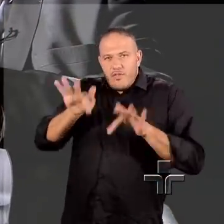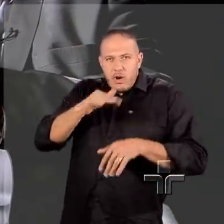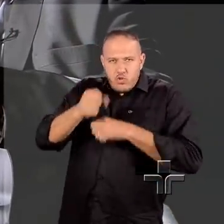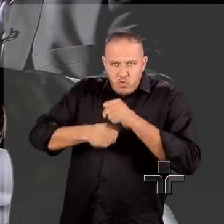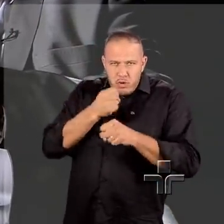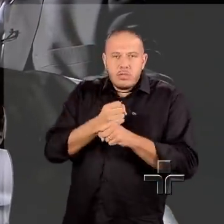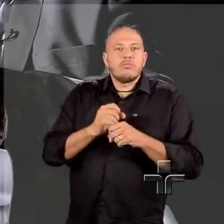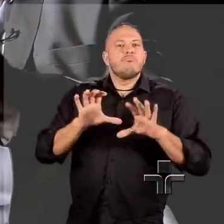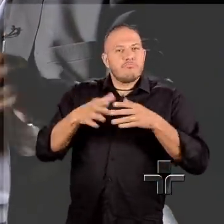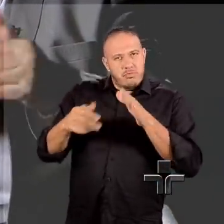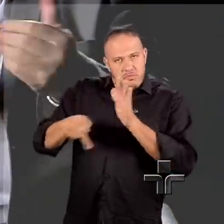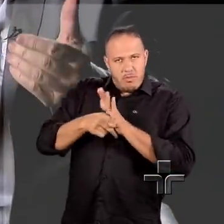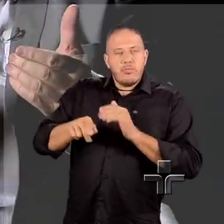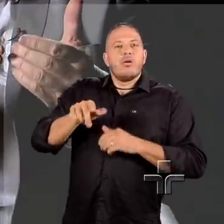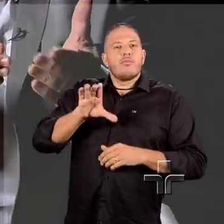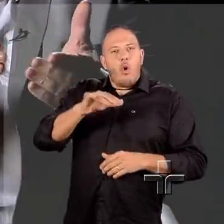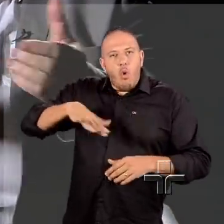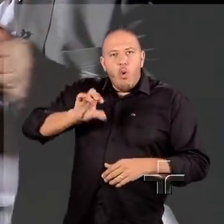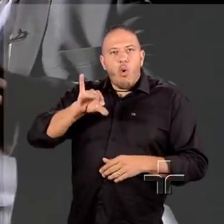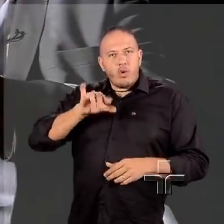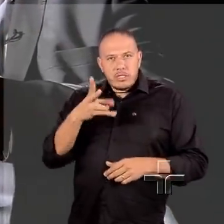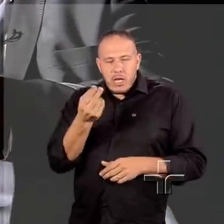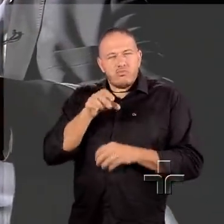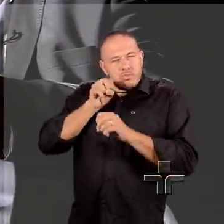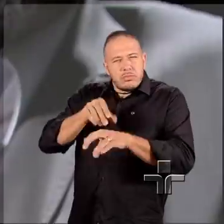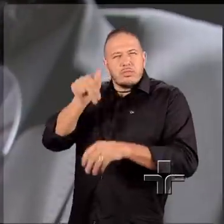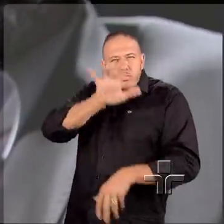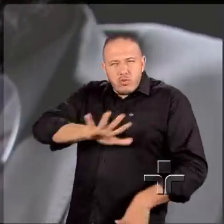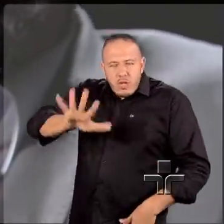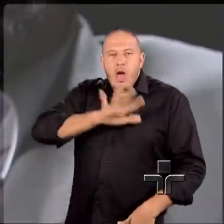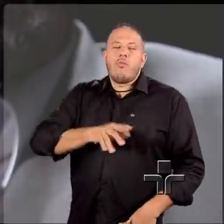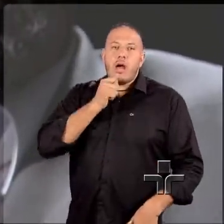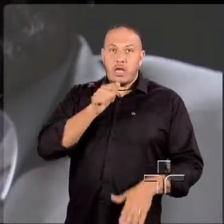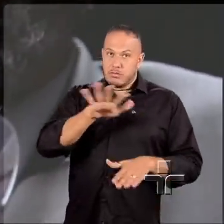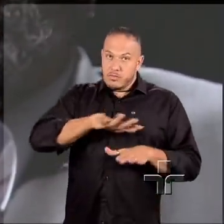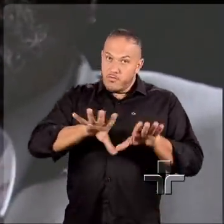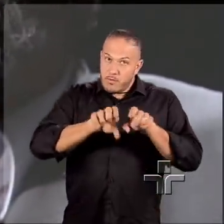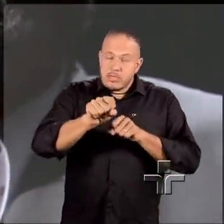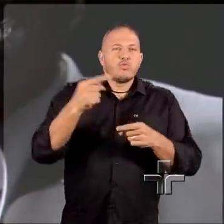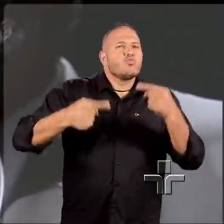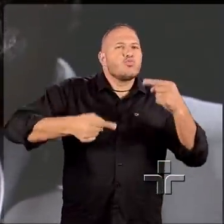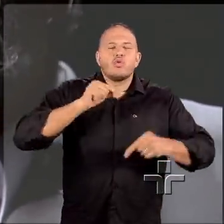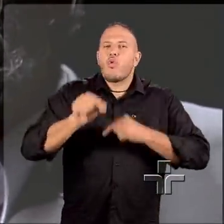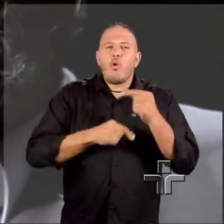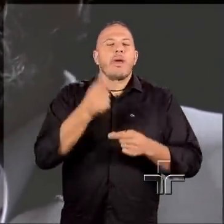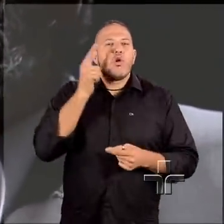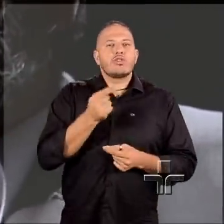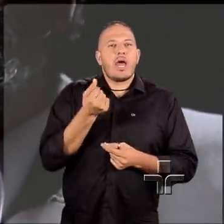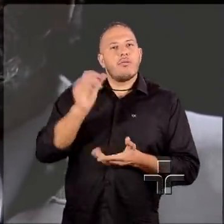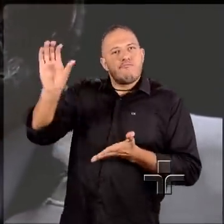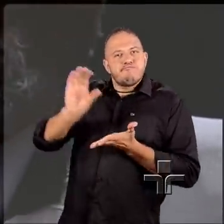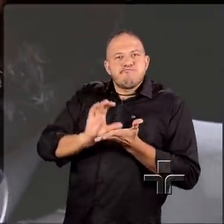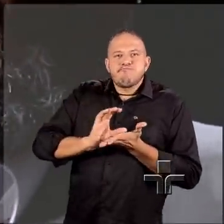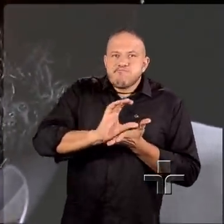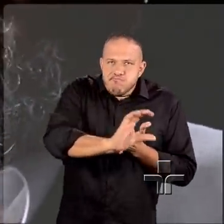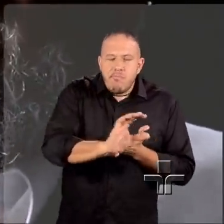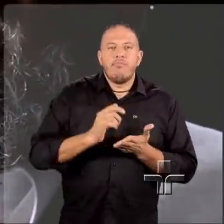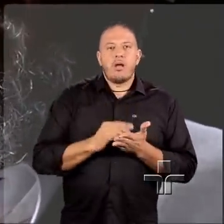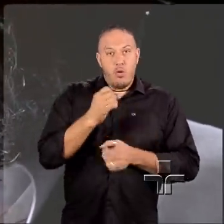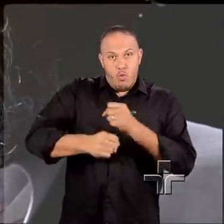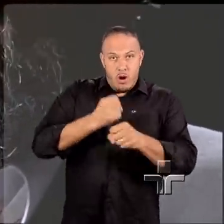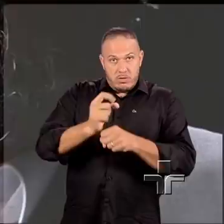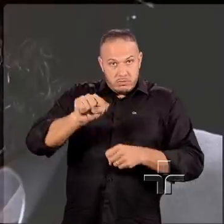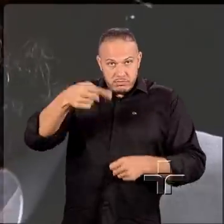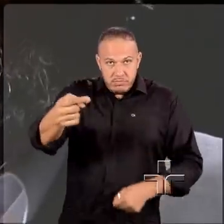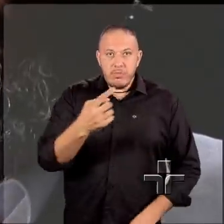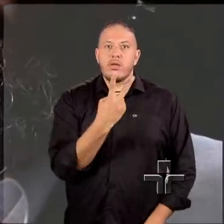Conselho Nacional de Educação, seja aquilo que no campo da formação discutiu como é que se faz o financiamento em 2019